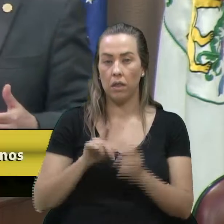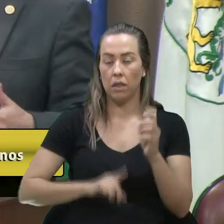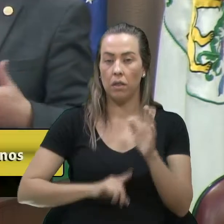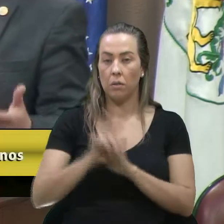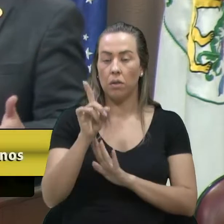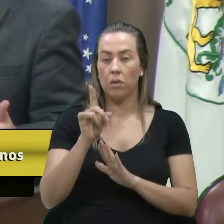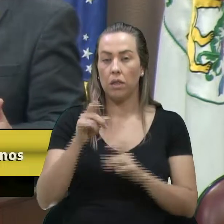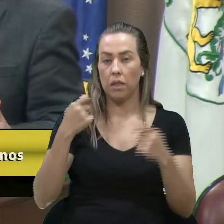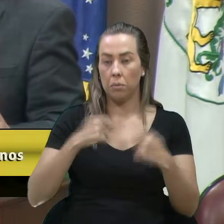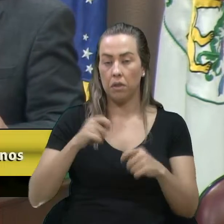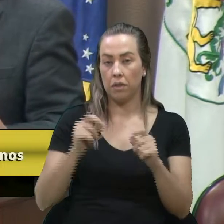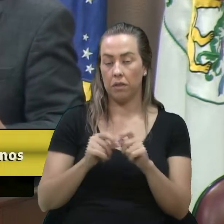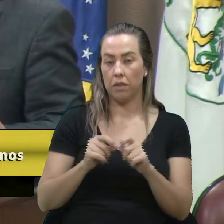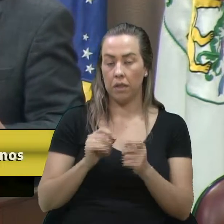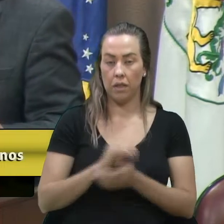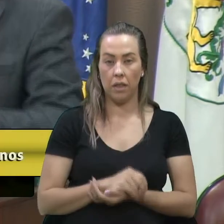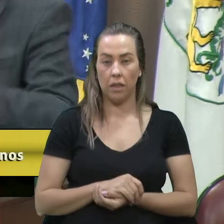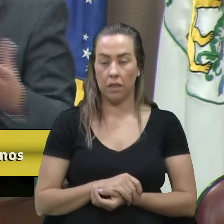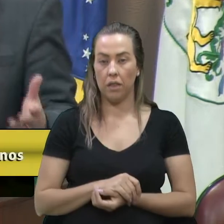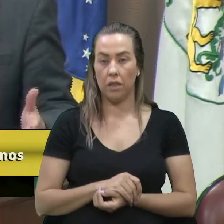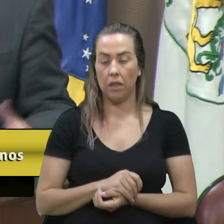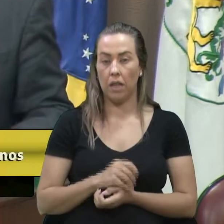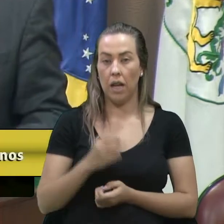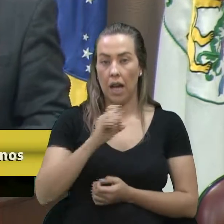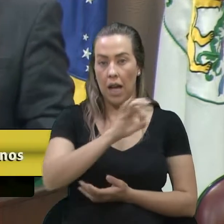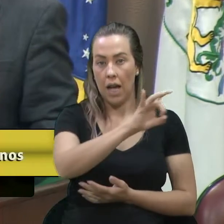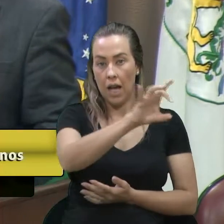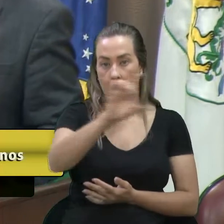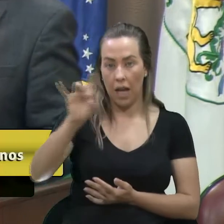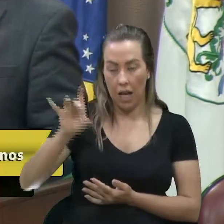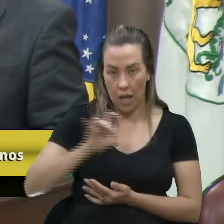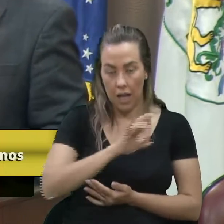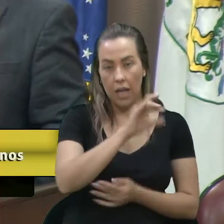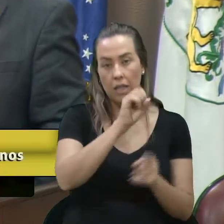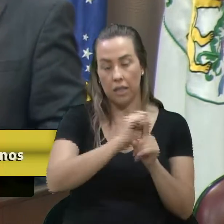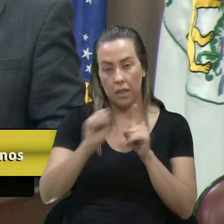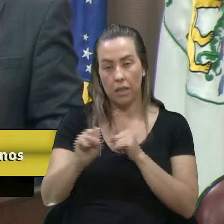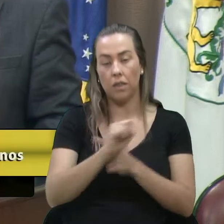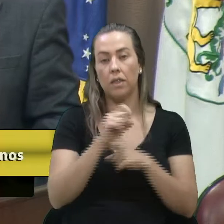que a gente deve se fazer a cada um de nós e a sociedade que está